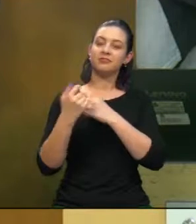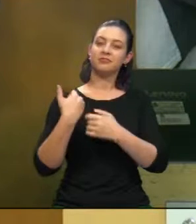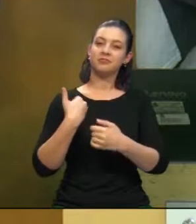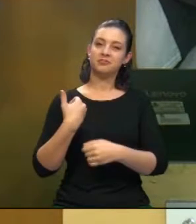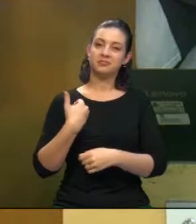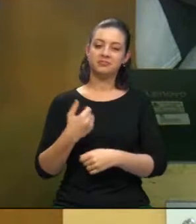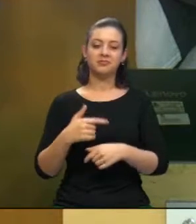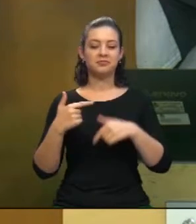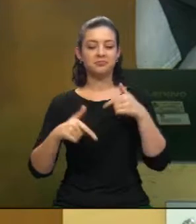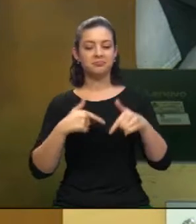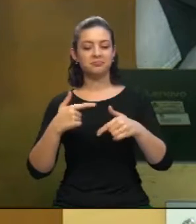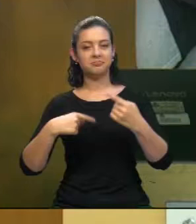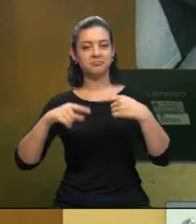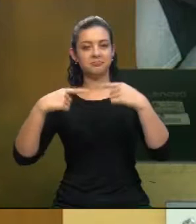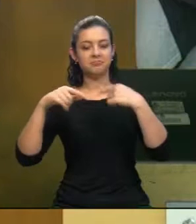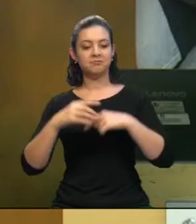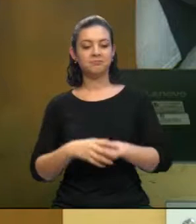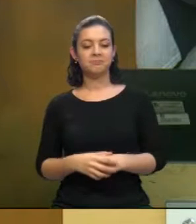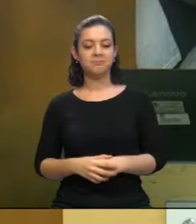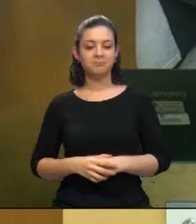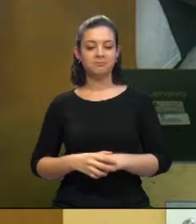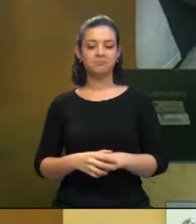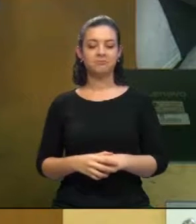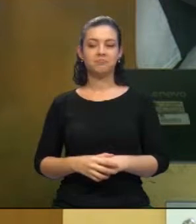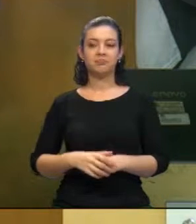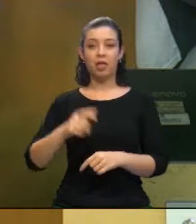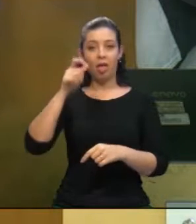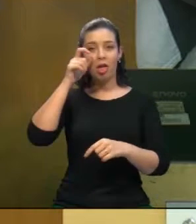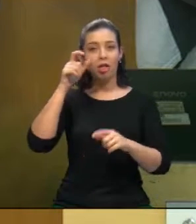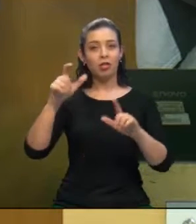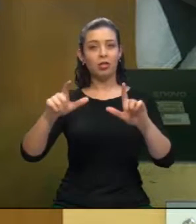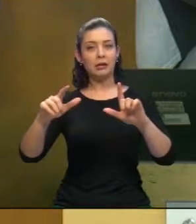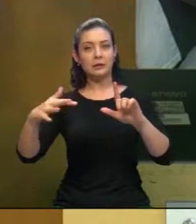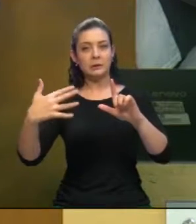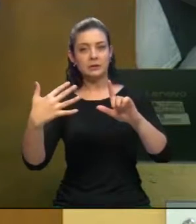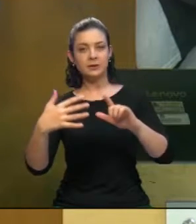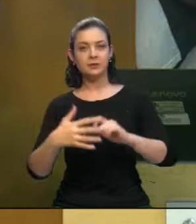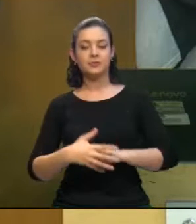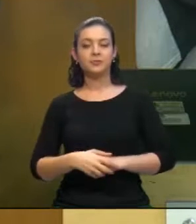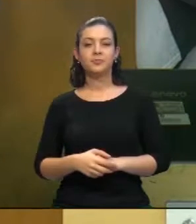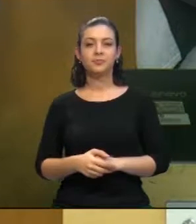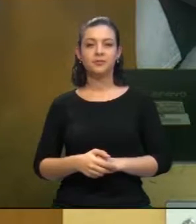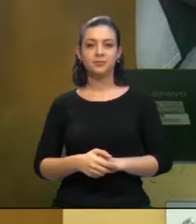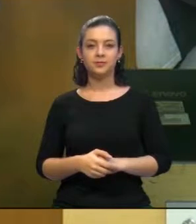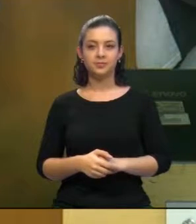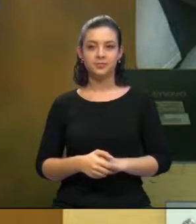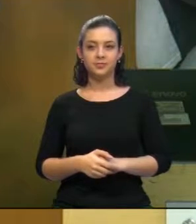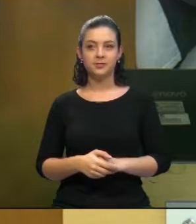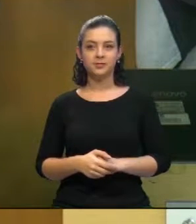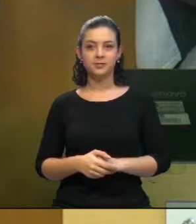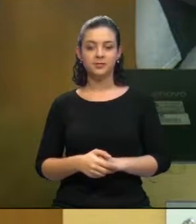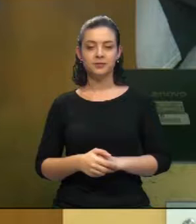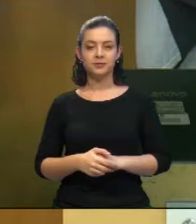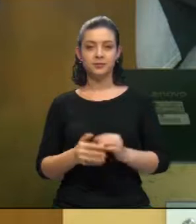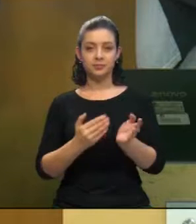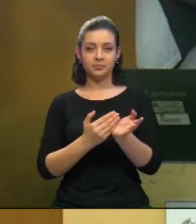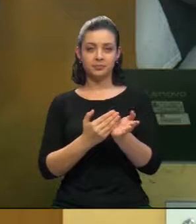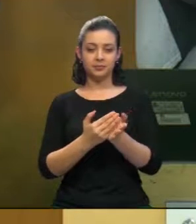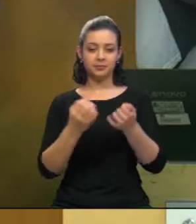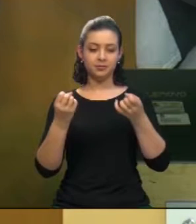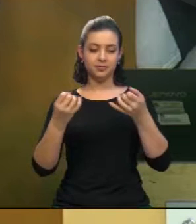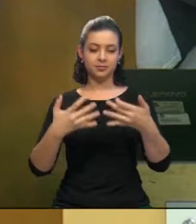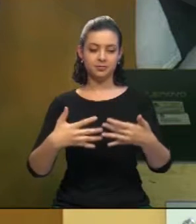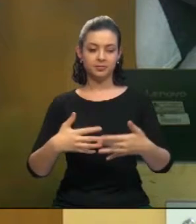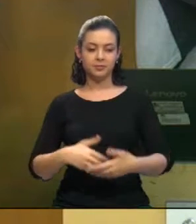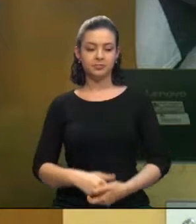o trabalho que vem desenvolvendo as pessoas estão assistindo em peso eu quero começar por aqui